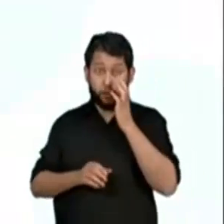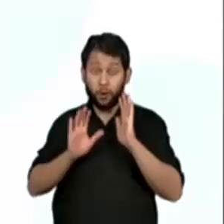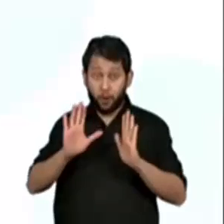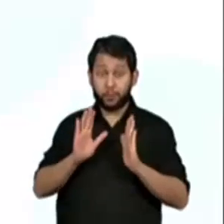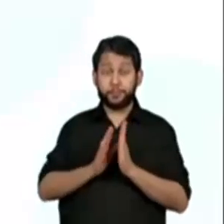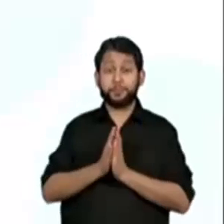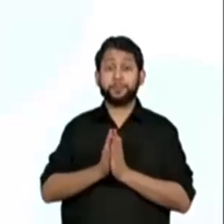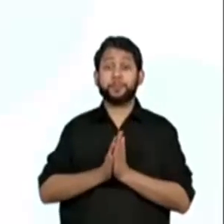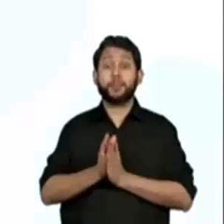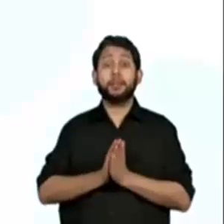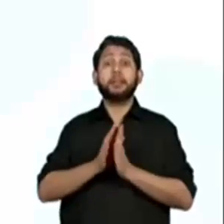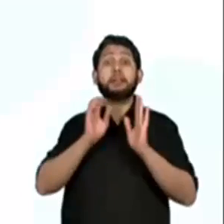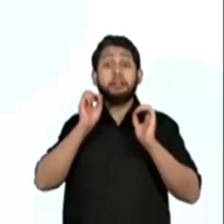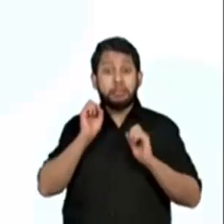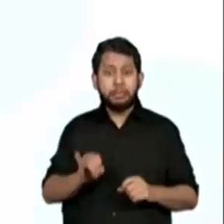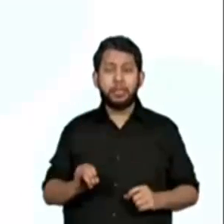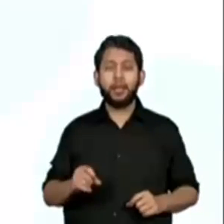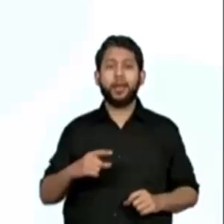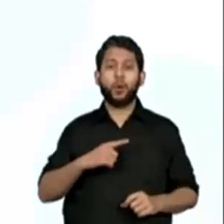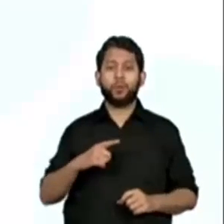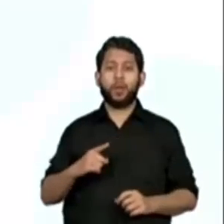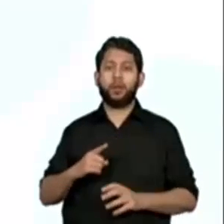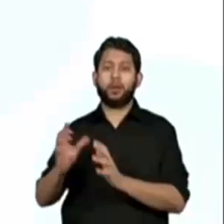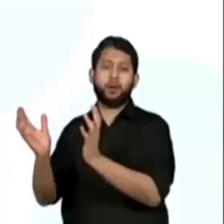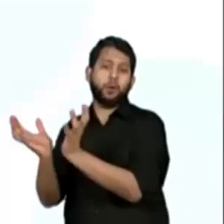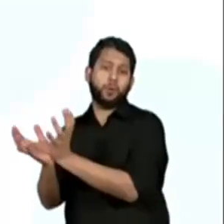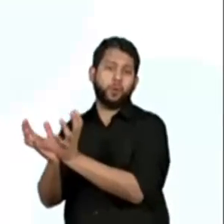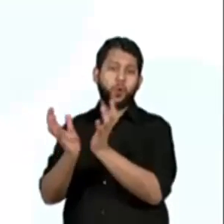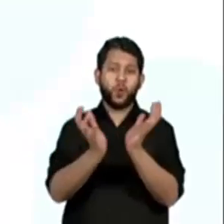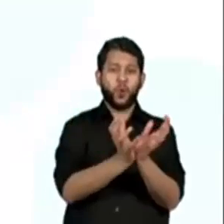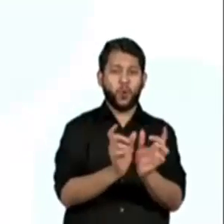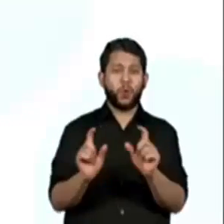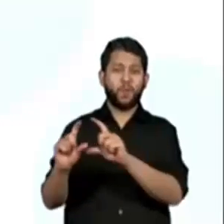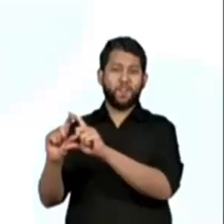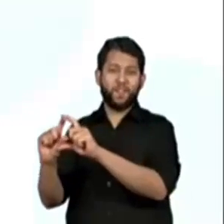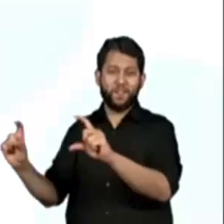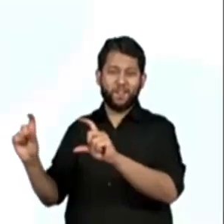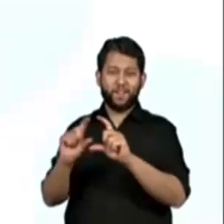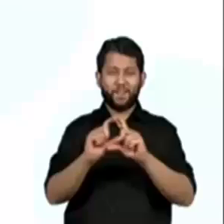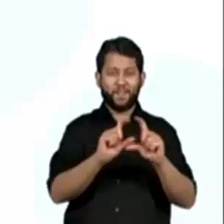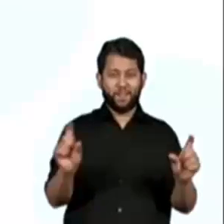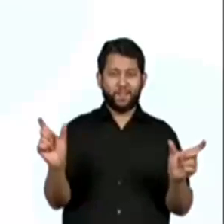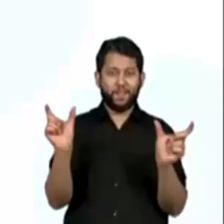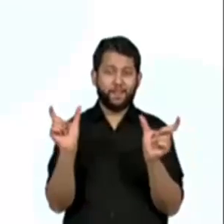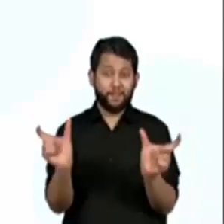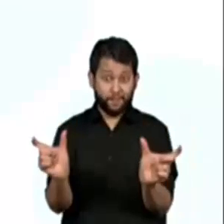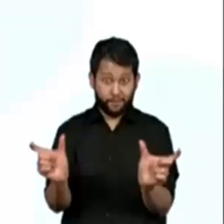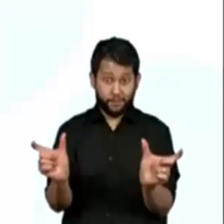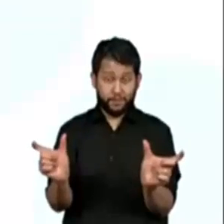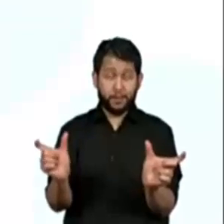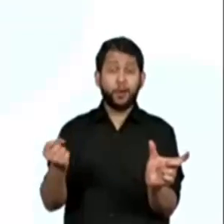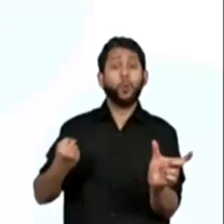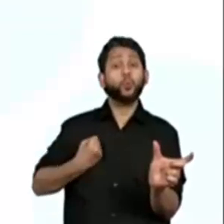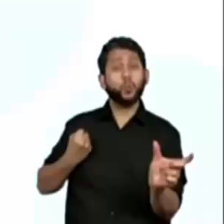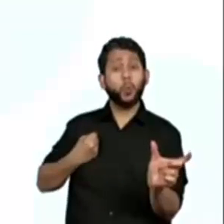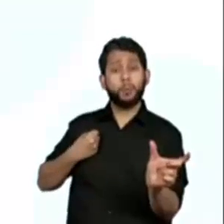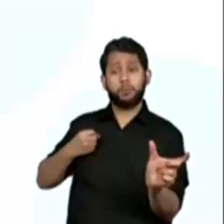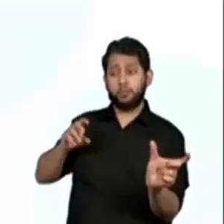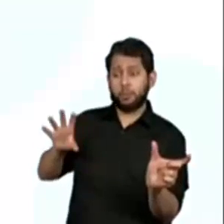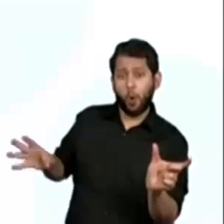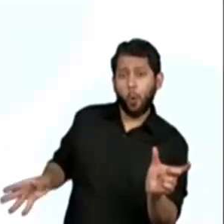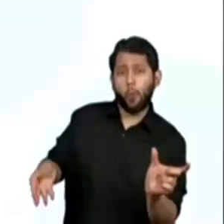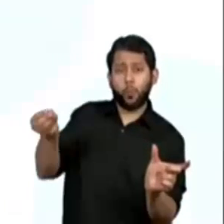somamos aos membros das igualdades um mesmo valor, o resultado também permanece